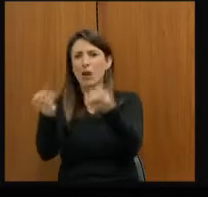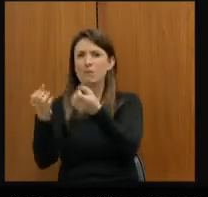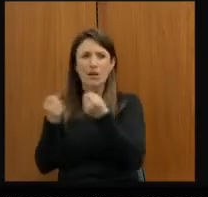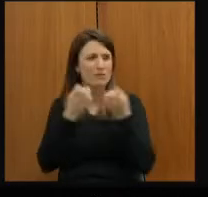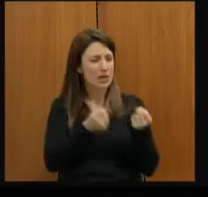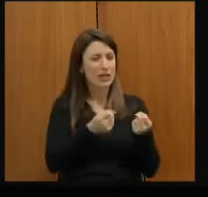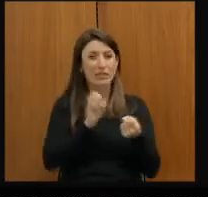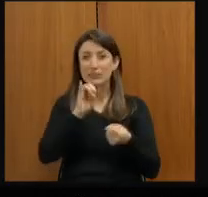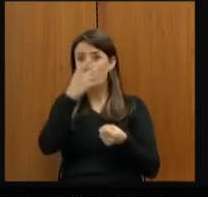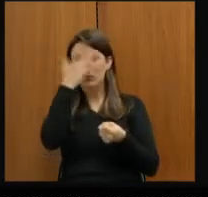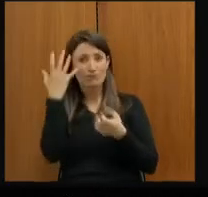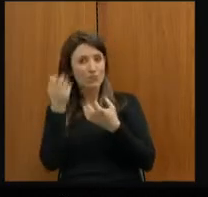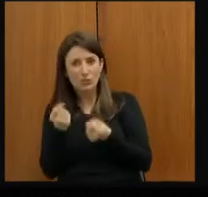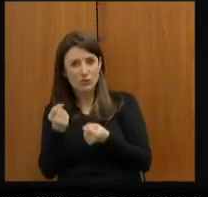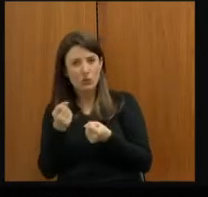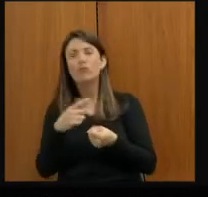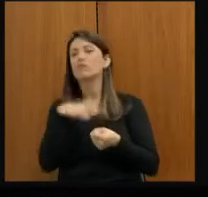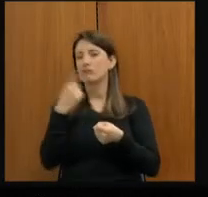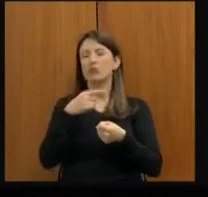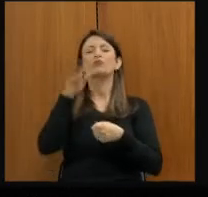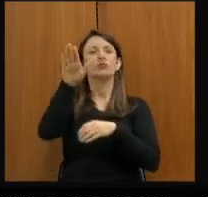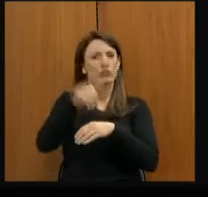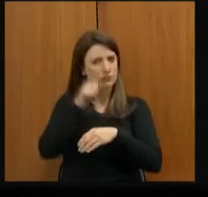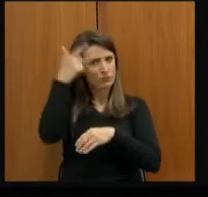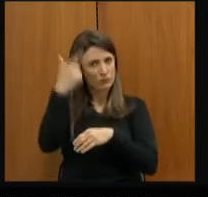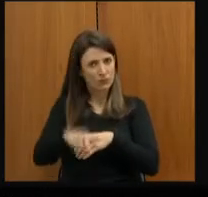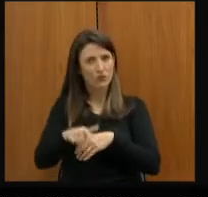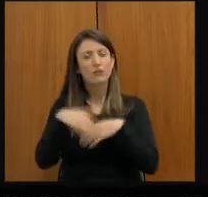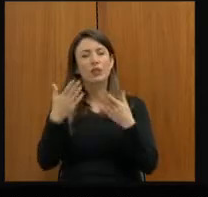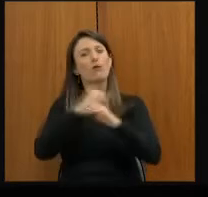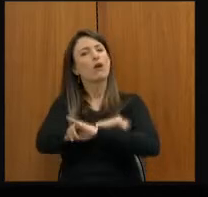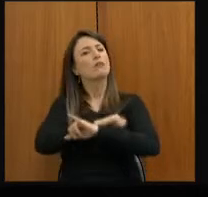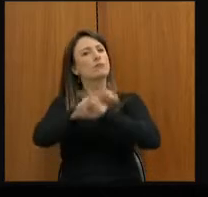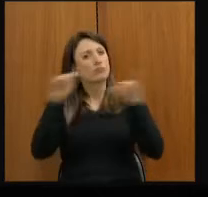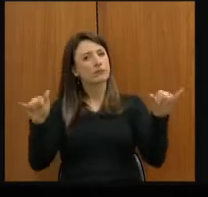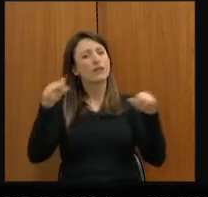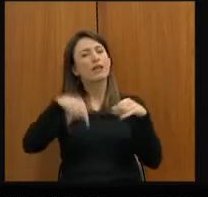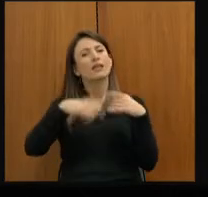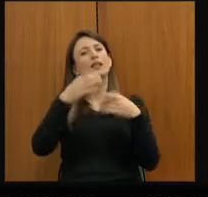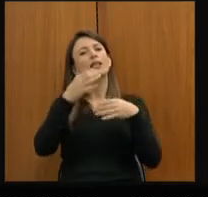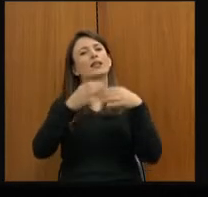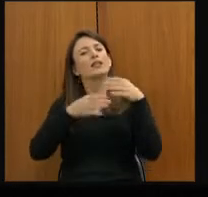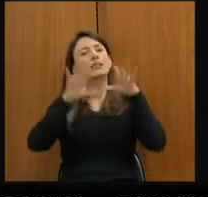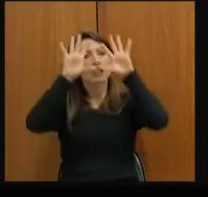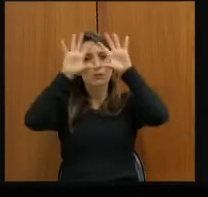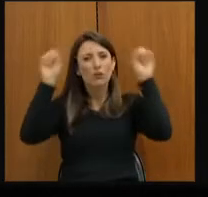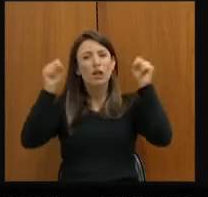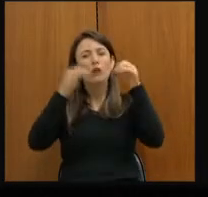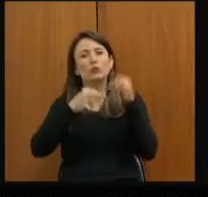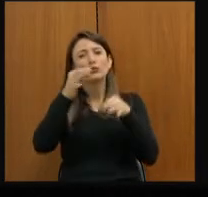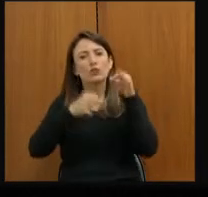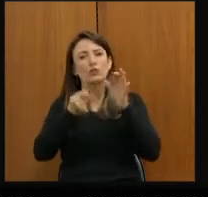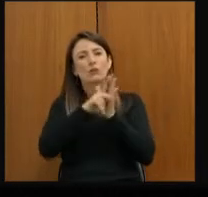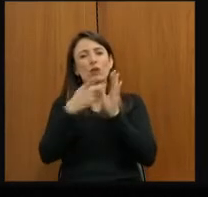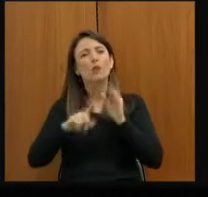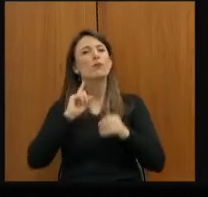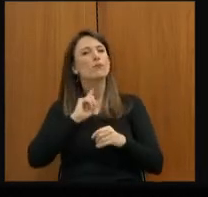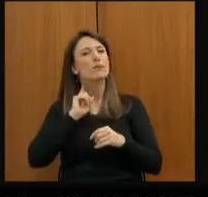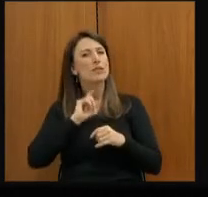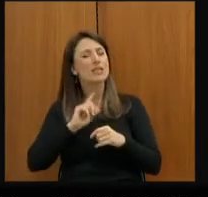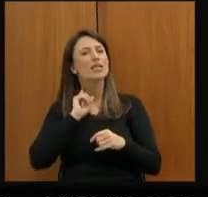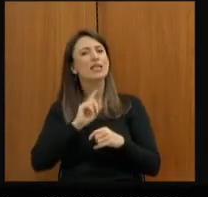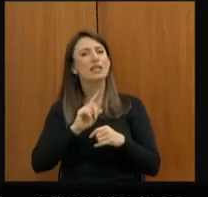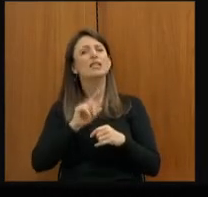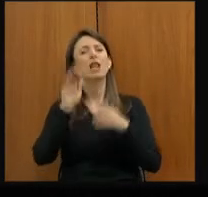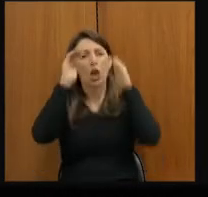convocado então Eu comunico a todos que o Tribunal de Justiça de Minas ele deu cumprimento a